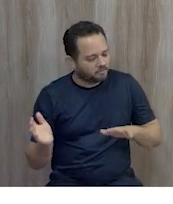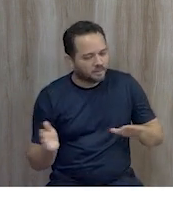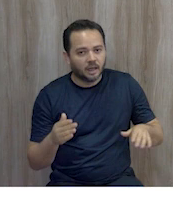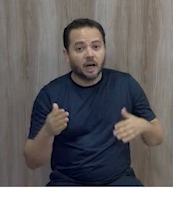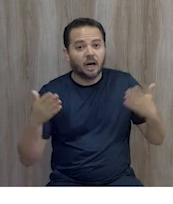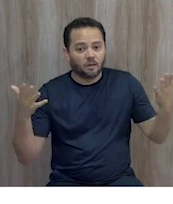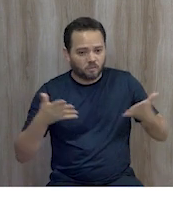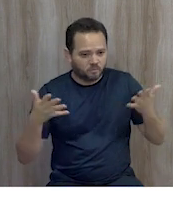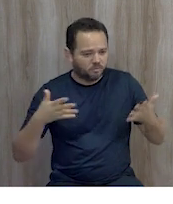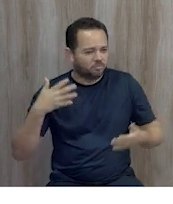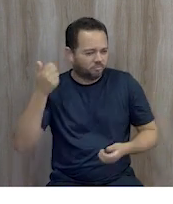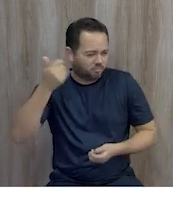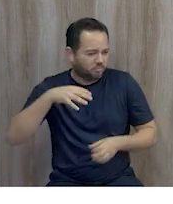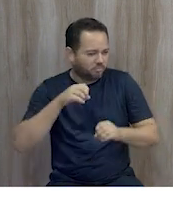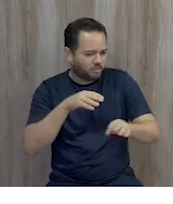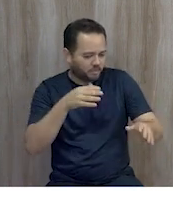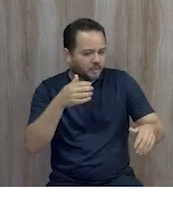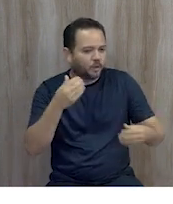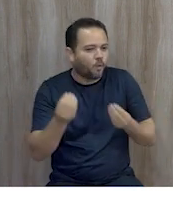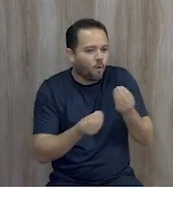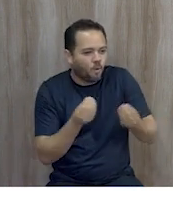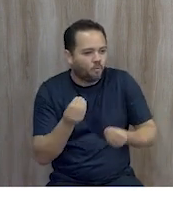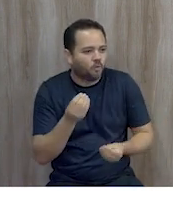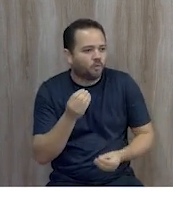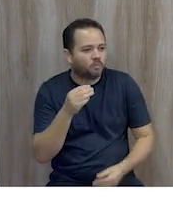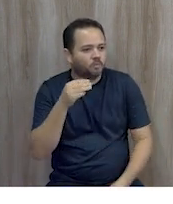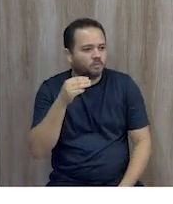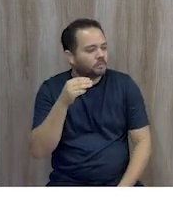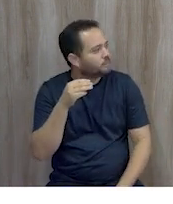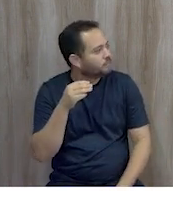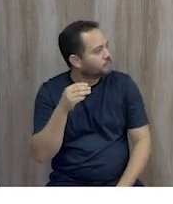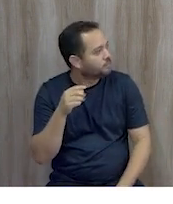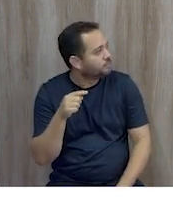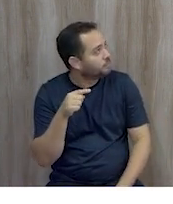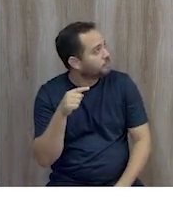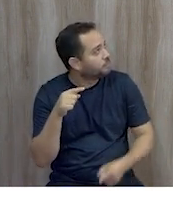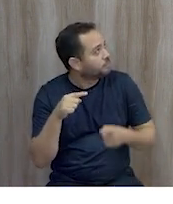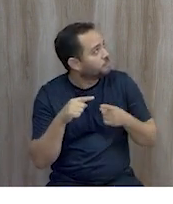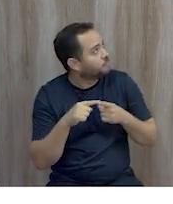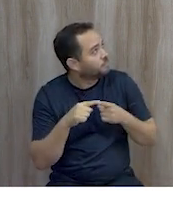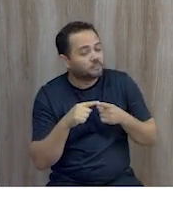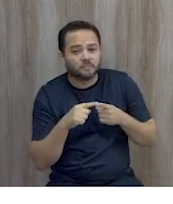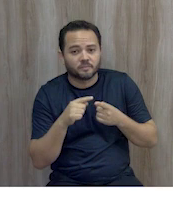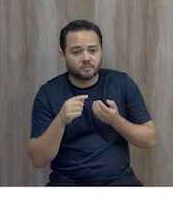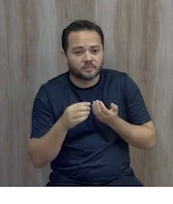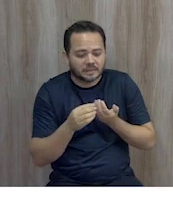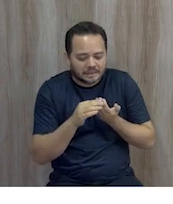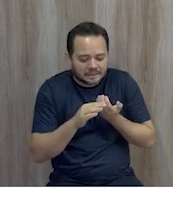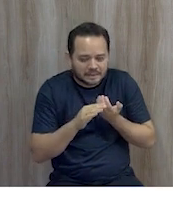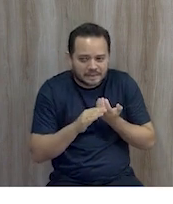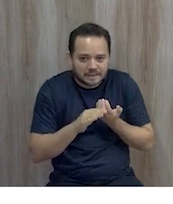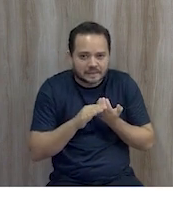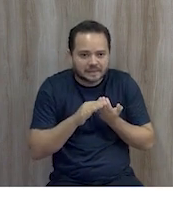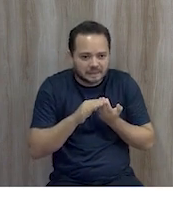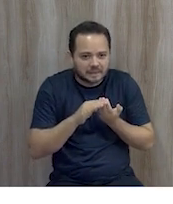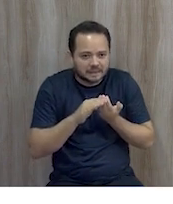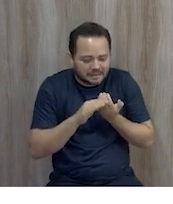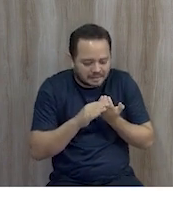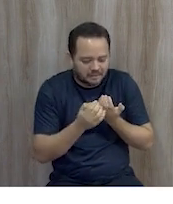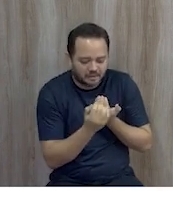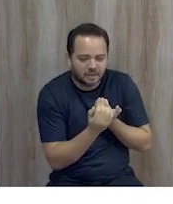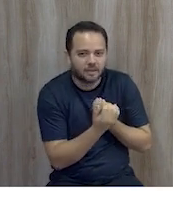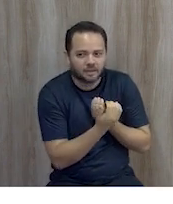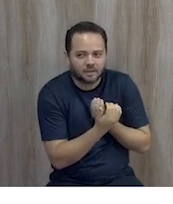vocês entenderem por que fazer recobrimento radicular, quando fazer recobrimento radicular, qual